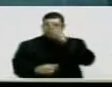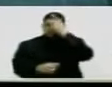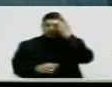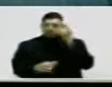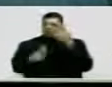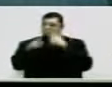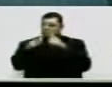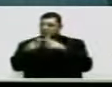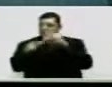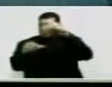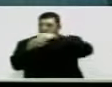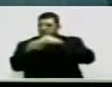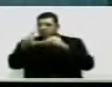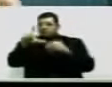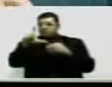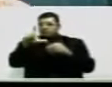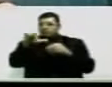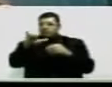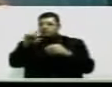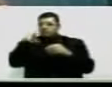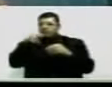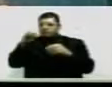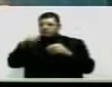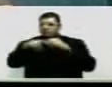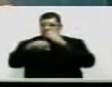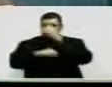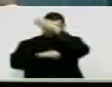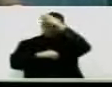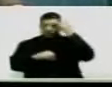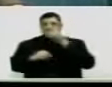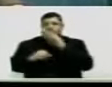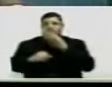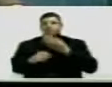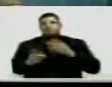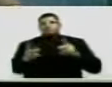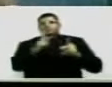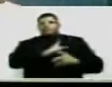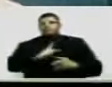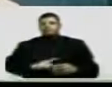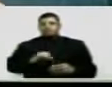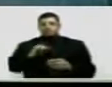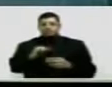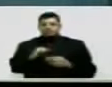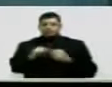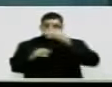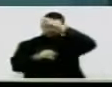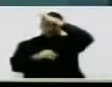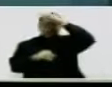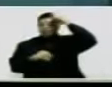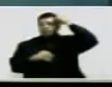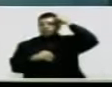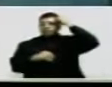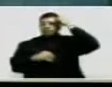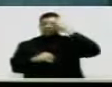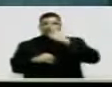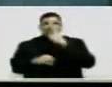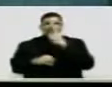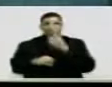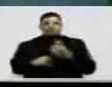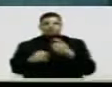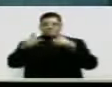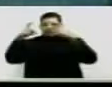desumana dentro do lixão da cidade de Manaus. Infelizmente, senhor presidente, se na cidade de Manaus o